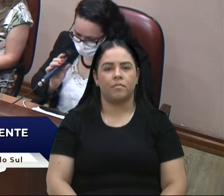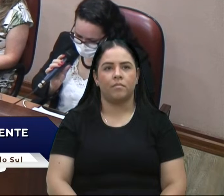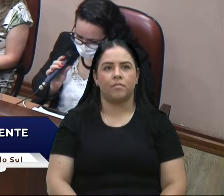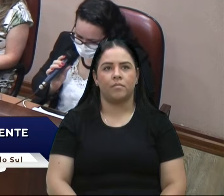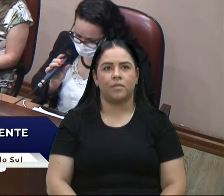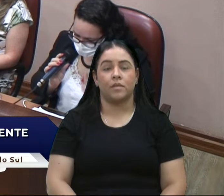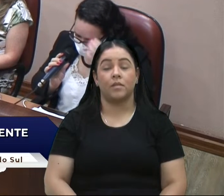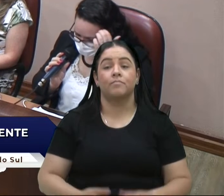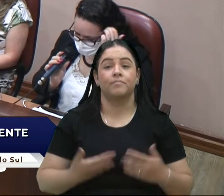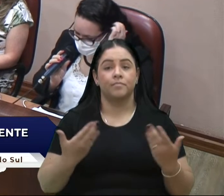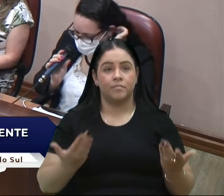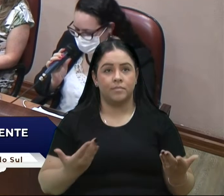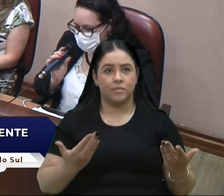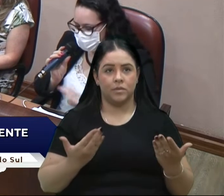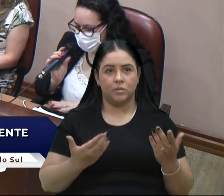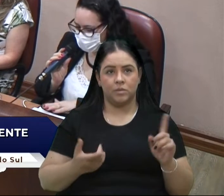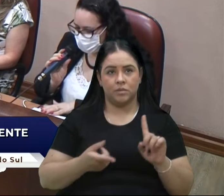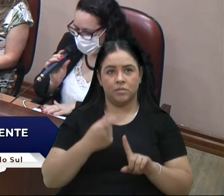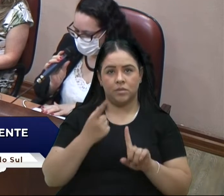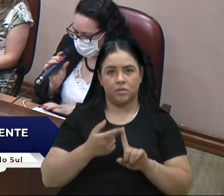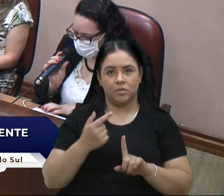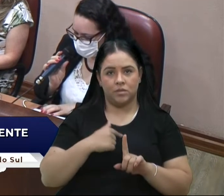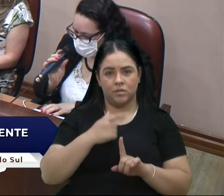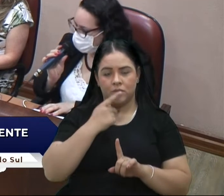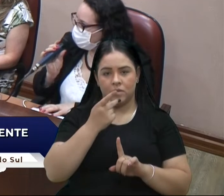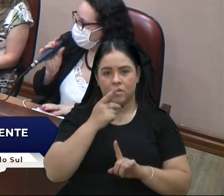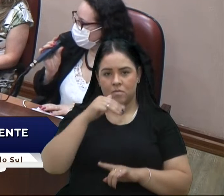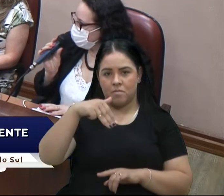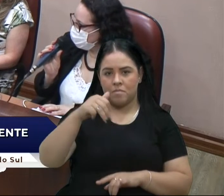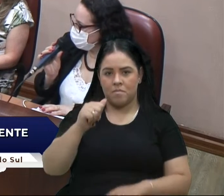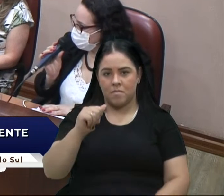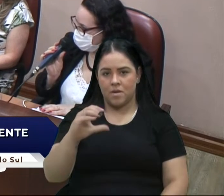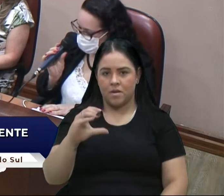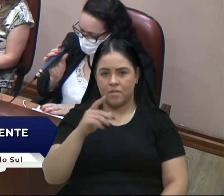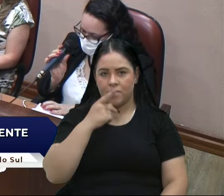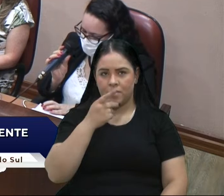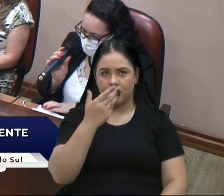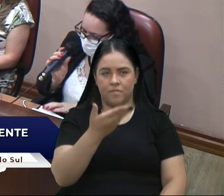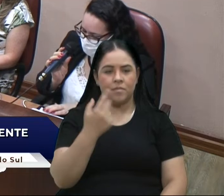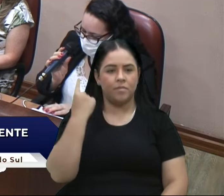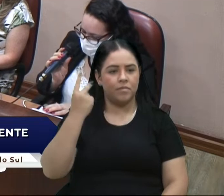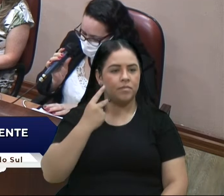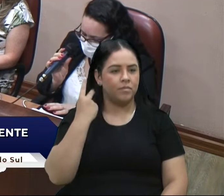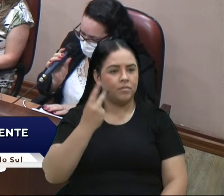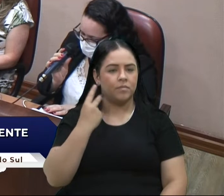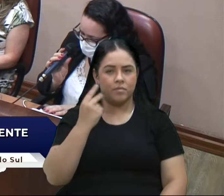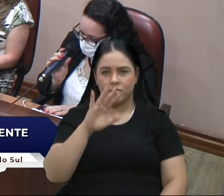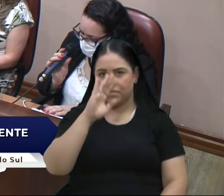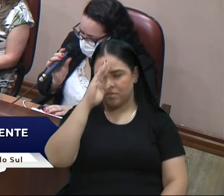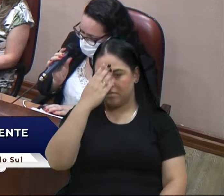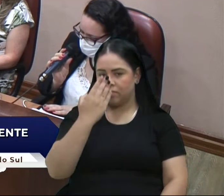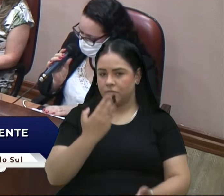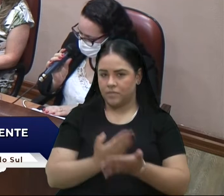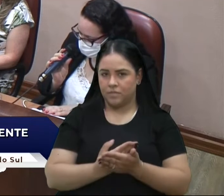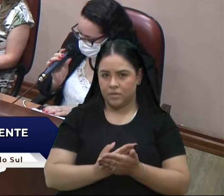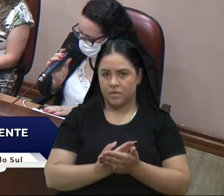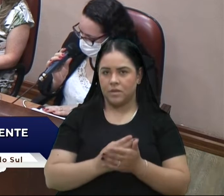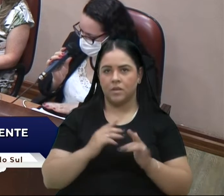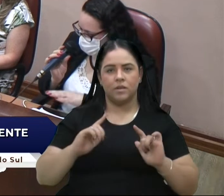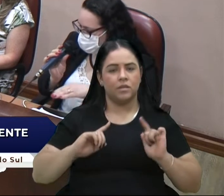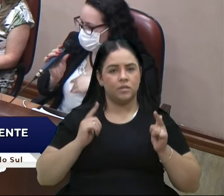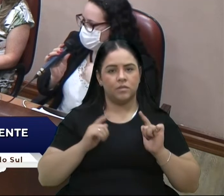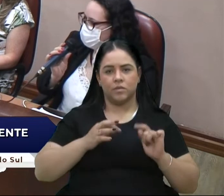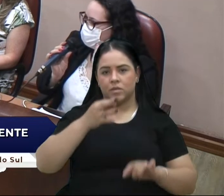Bom, então, inicialmente, eu acho que eu me reporto ao MAC, que foi citado pelo vereador, né? Eu acho que a gestão